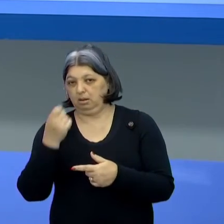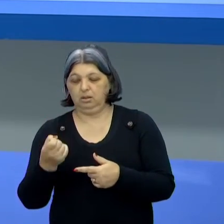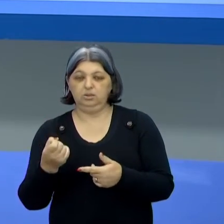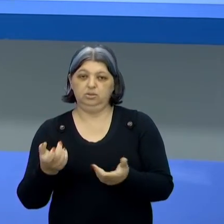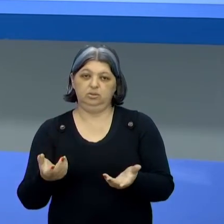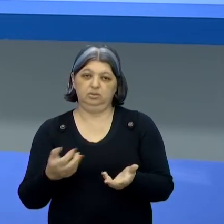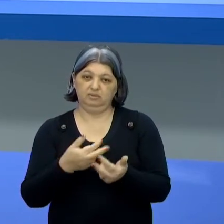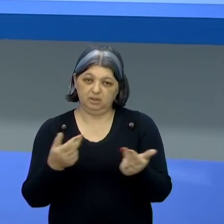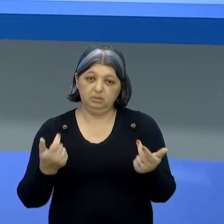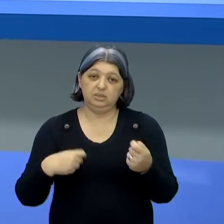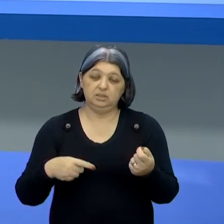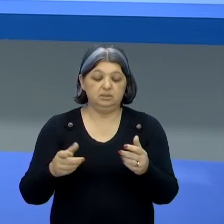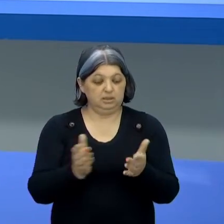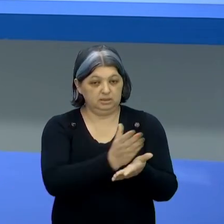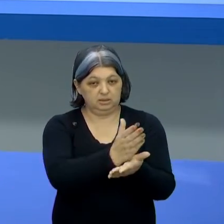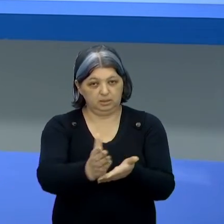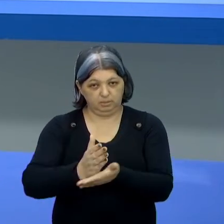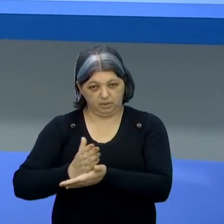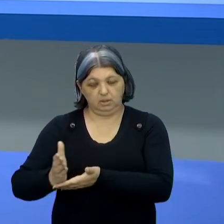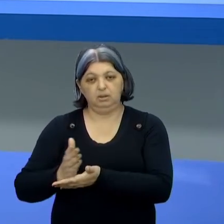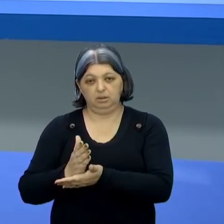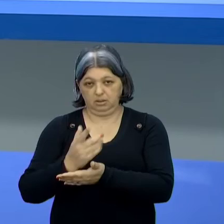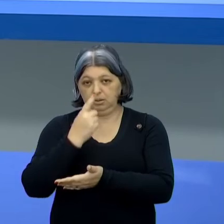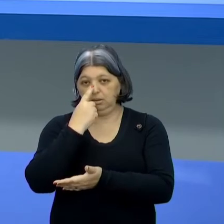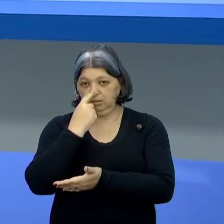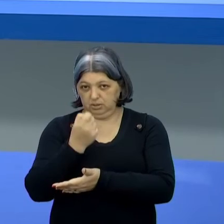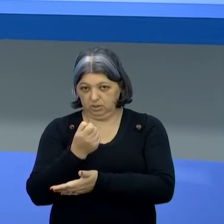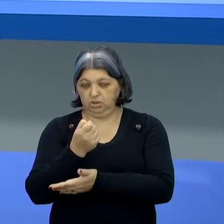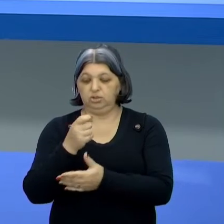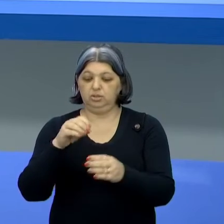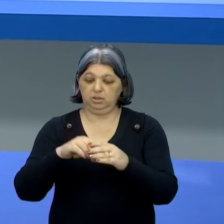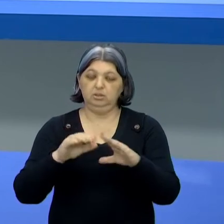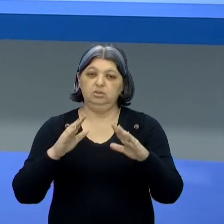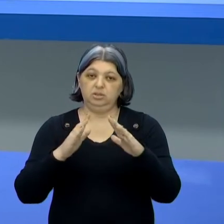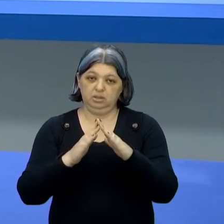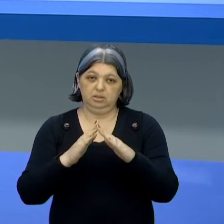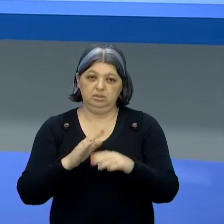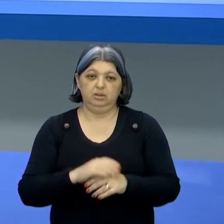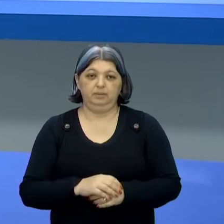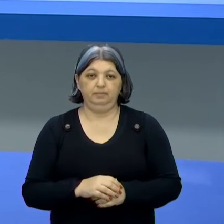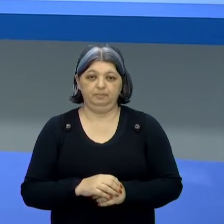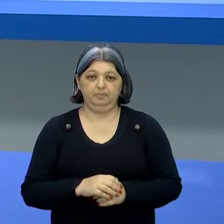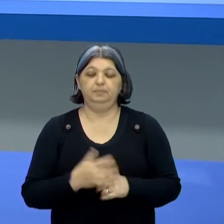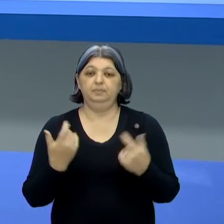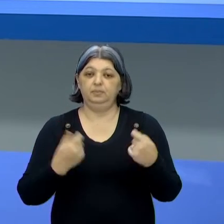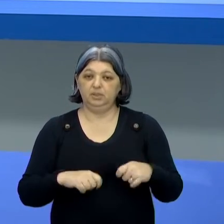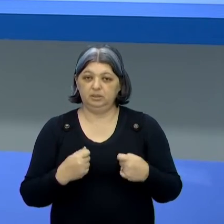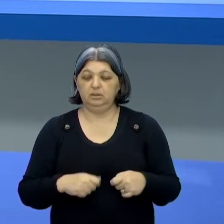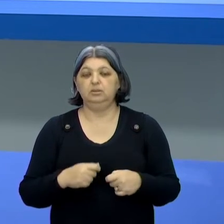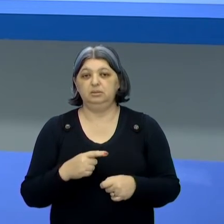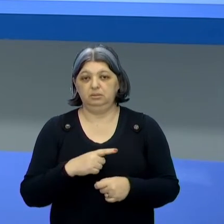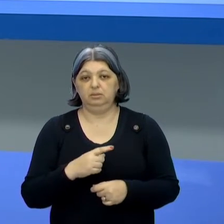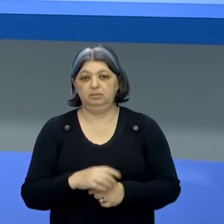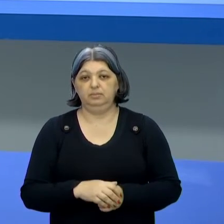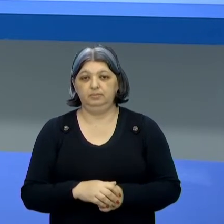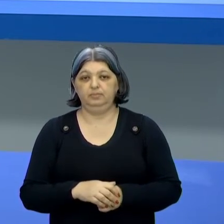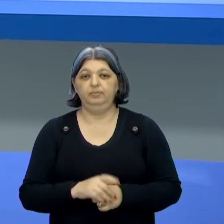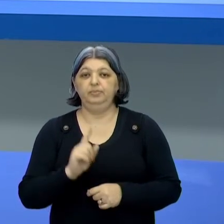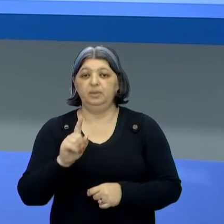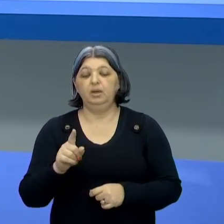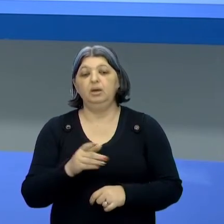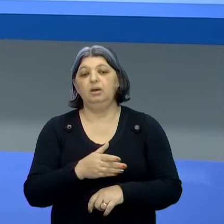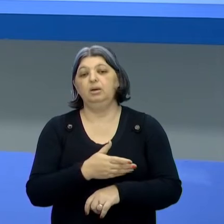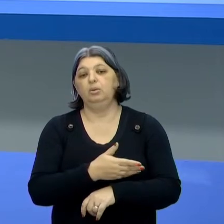Então, separar o lixo na sua casa. Eu sou repetitiva, mas a gente tem que enfatizar bem isso. É questão de